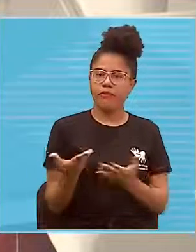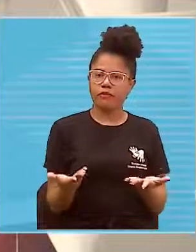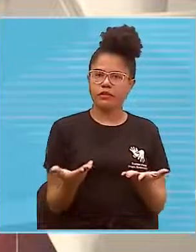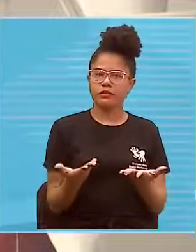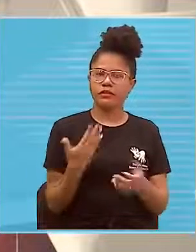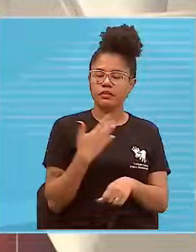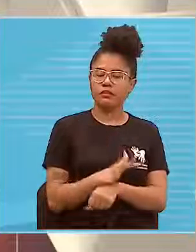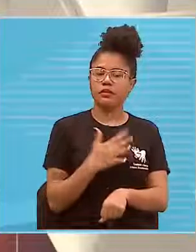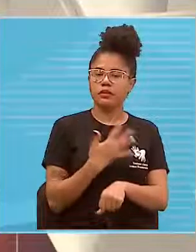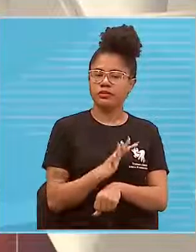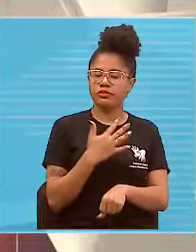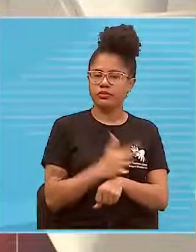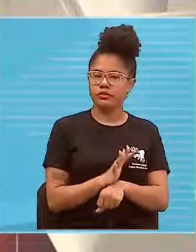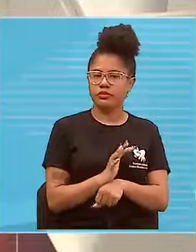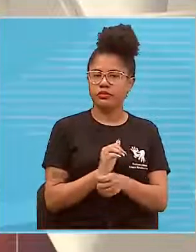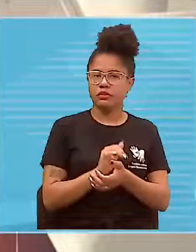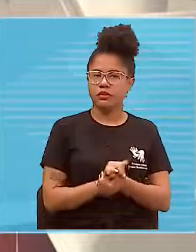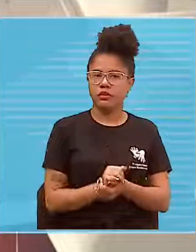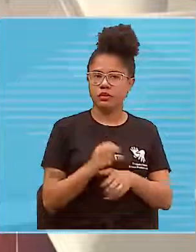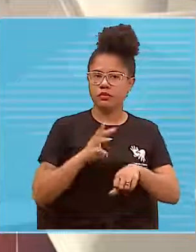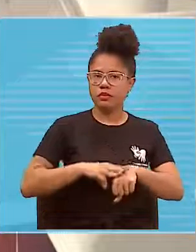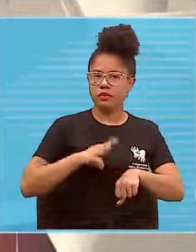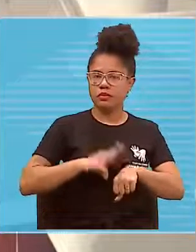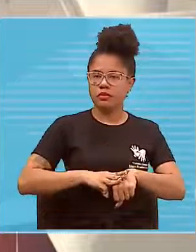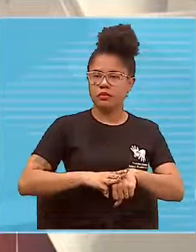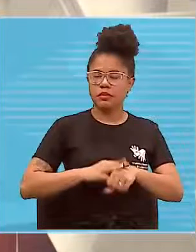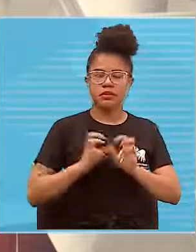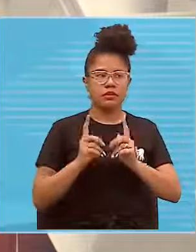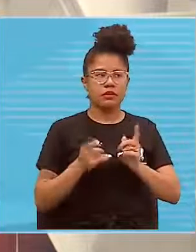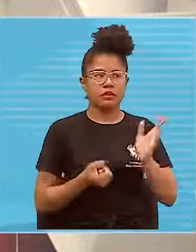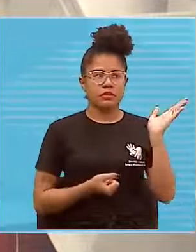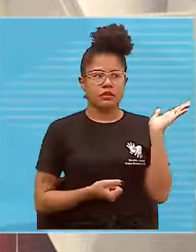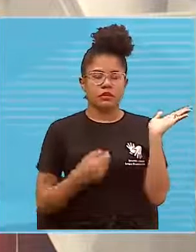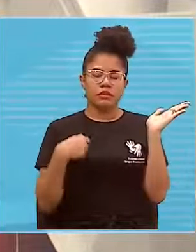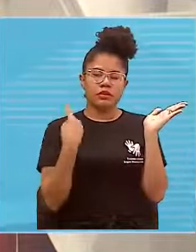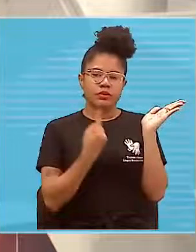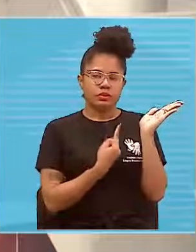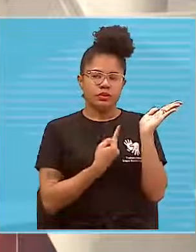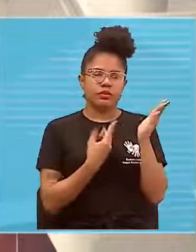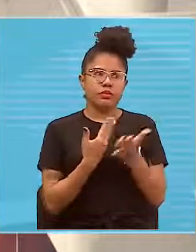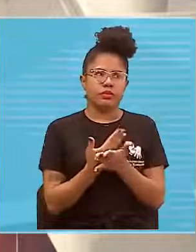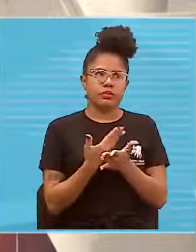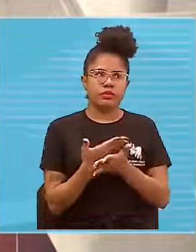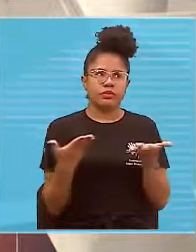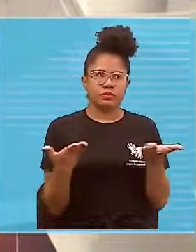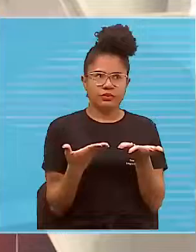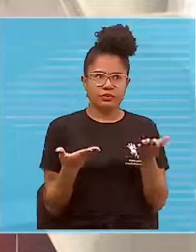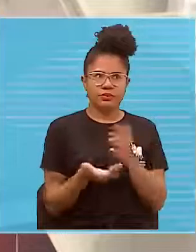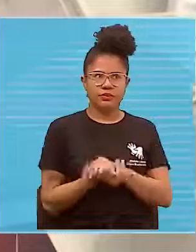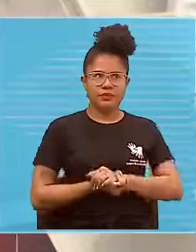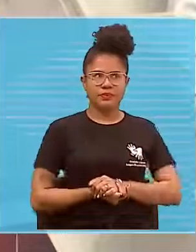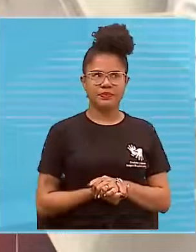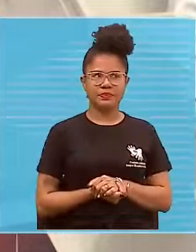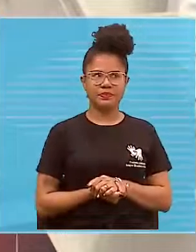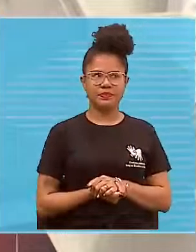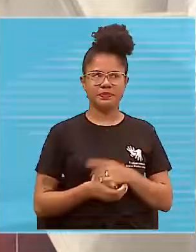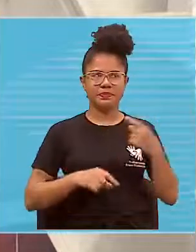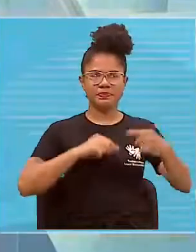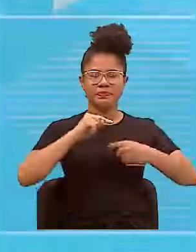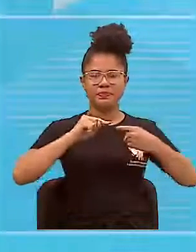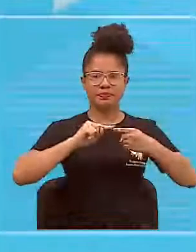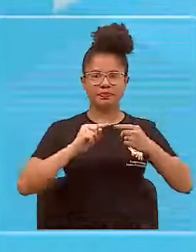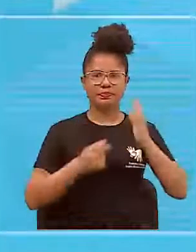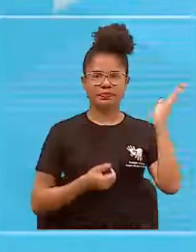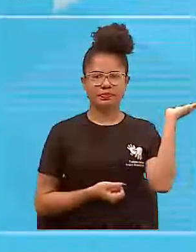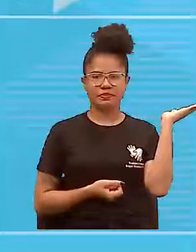em prática a matemática. Olha só o que nós vamos ver aqui. Vamos lá, meu diretor. O objetivo da